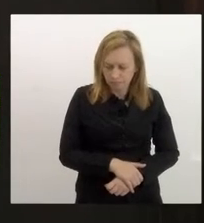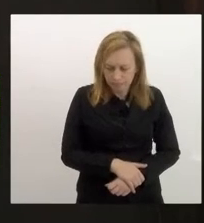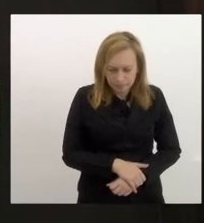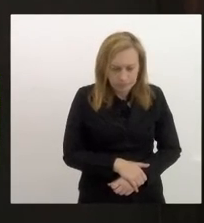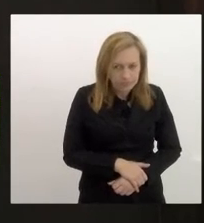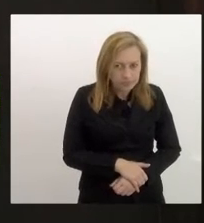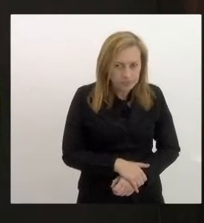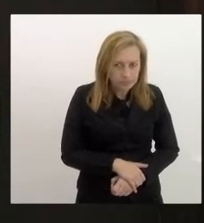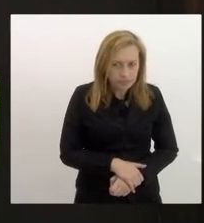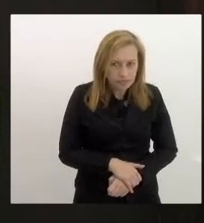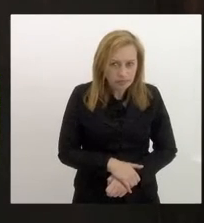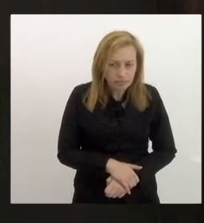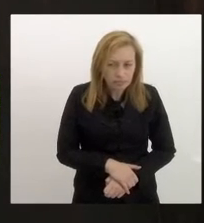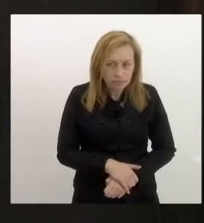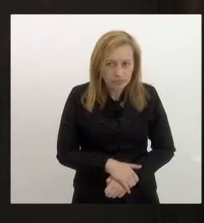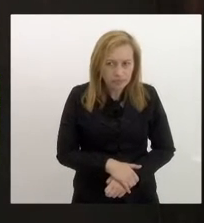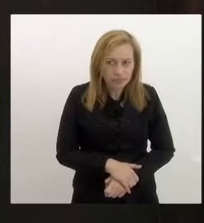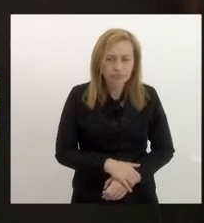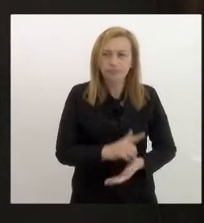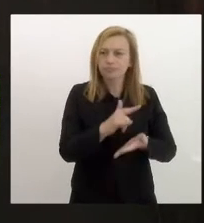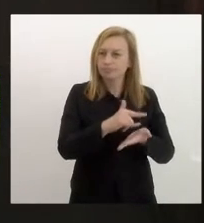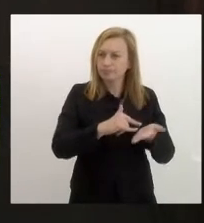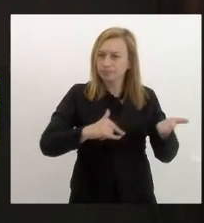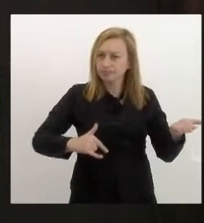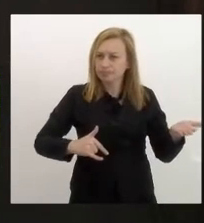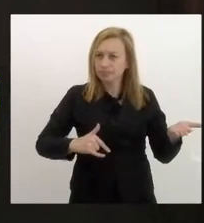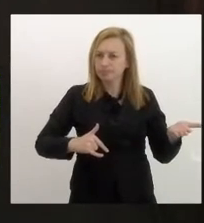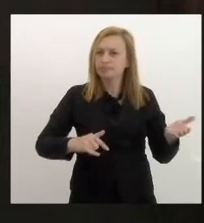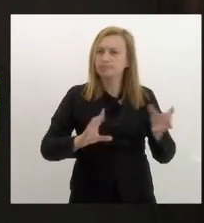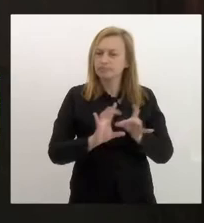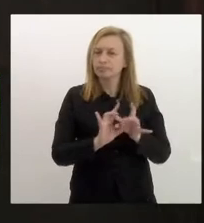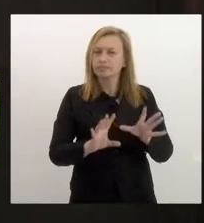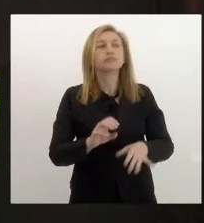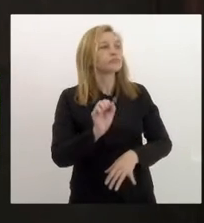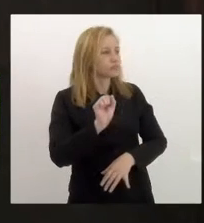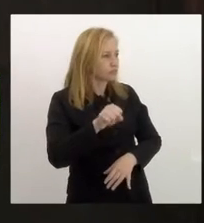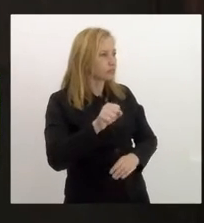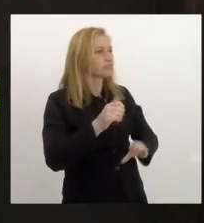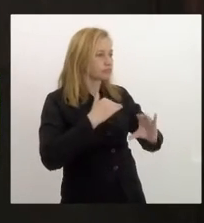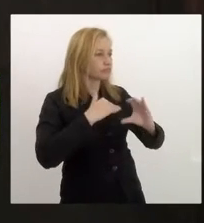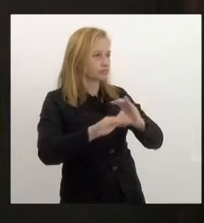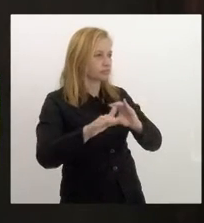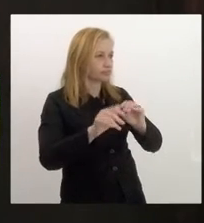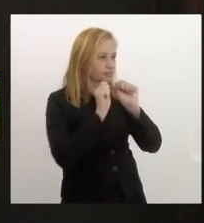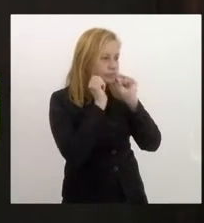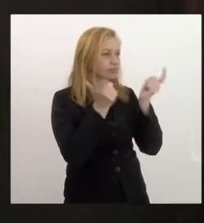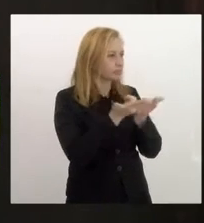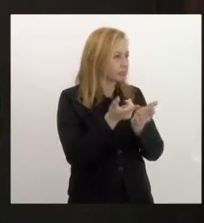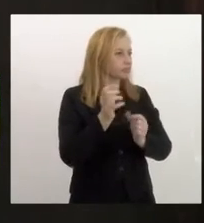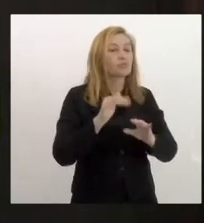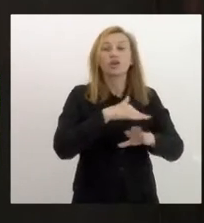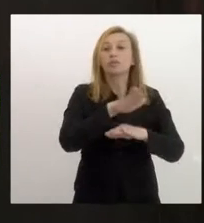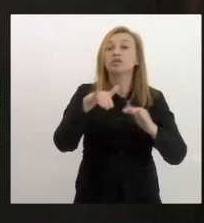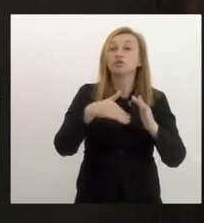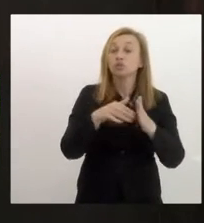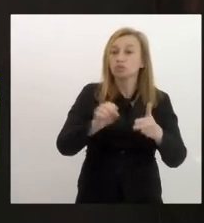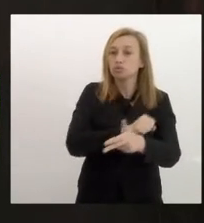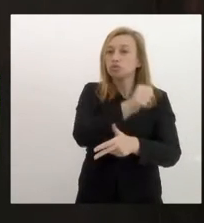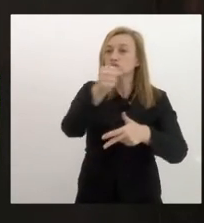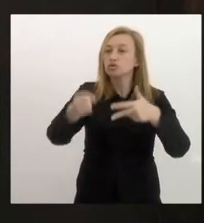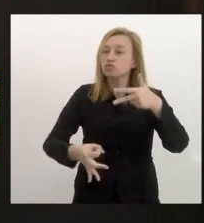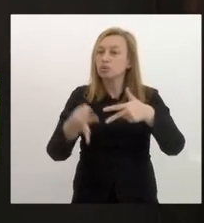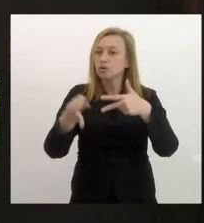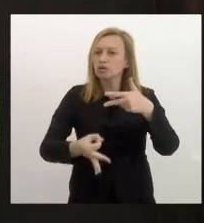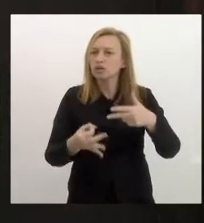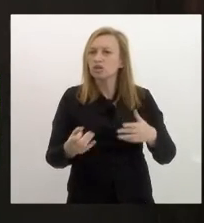E se ressalvas o documento já está disponível sim foi enviado para levar Já enviado para todos os poderes que tem o